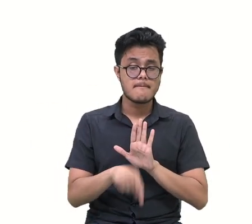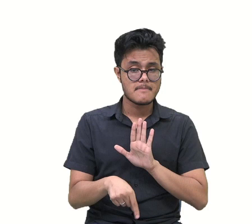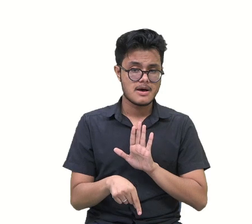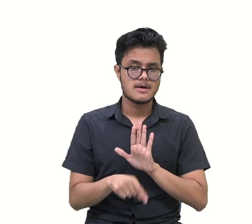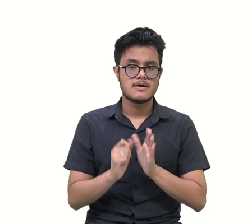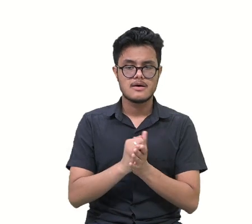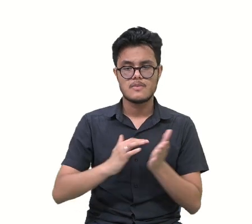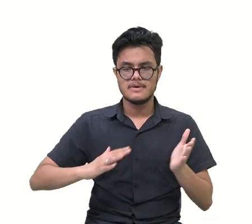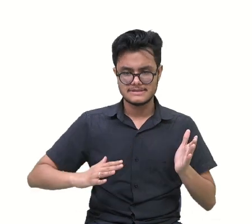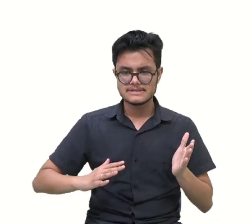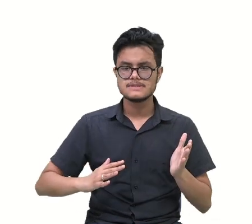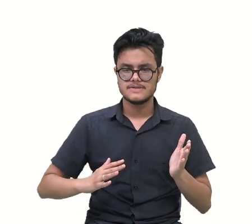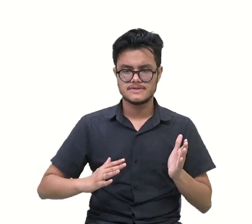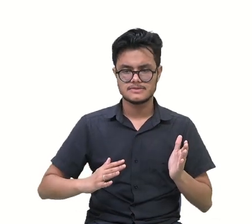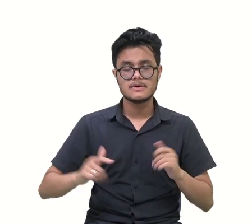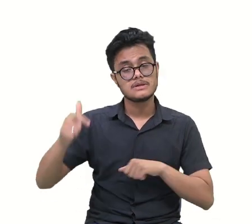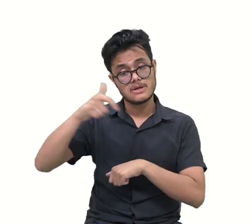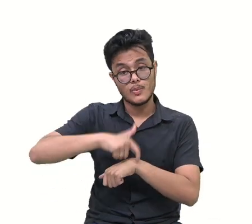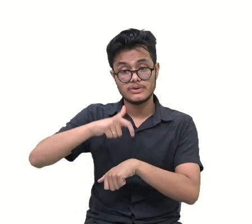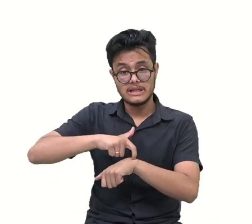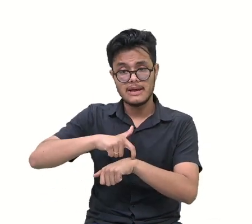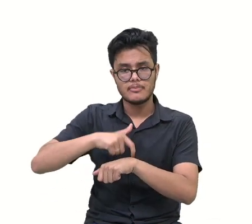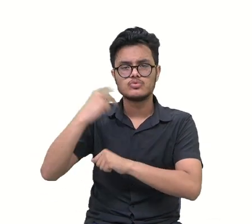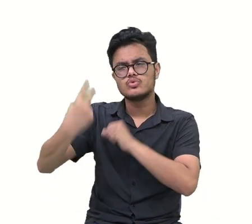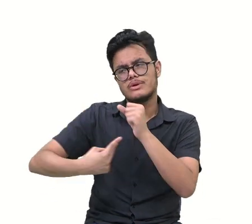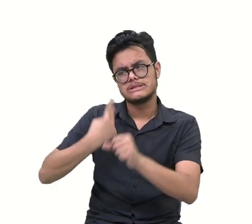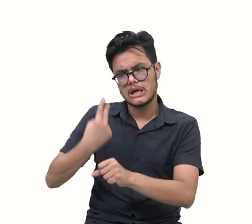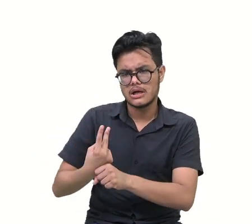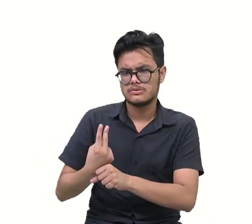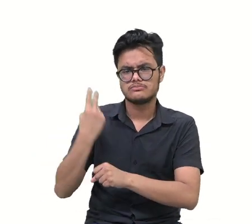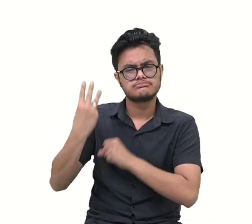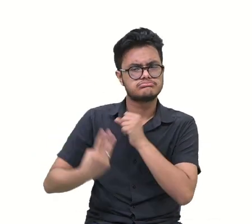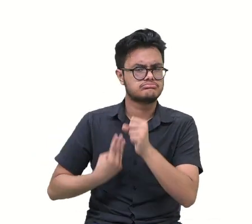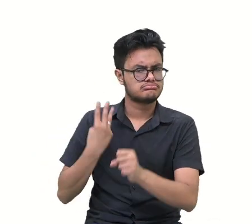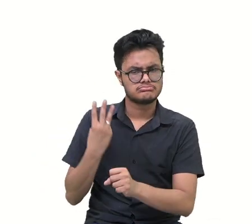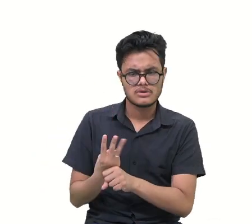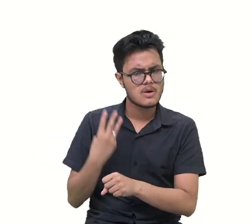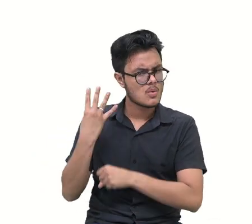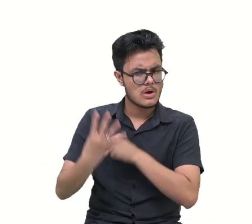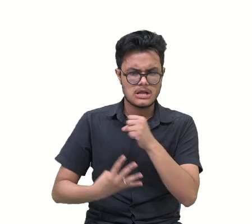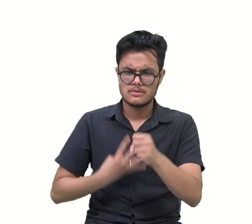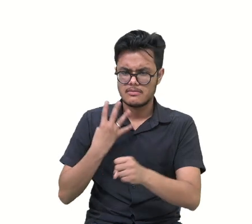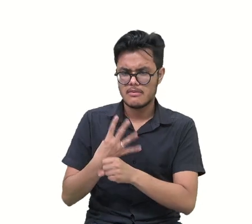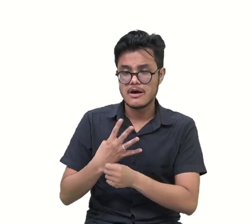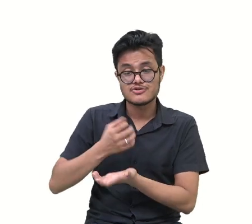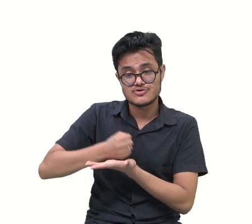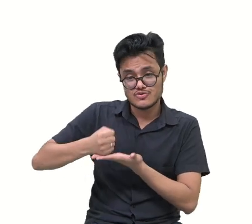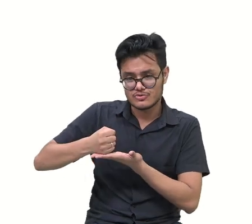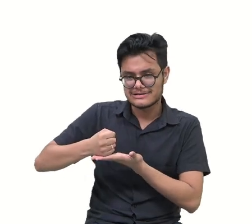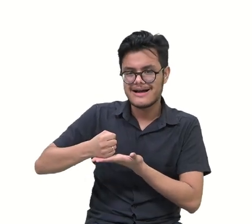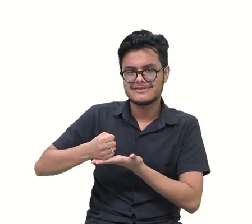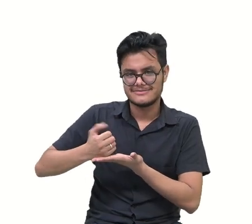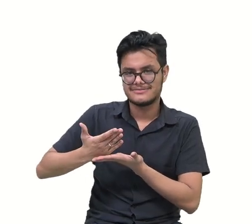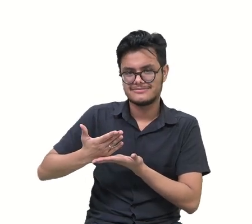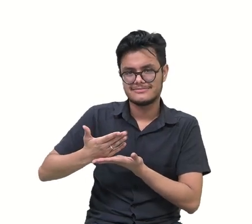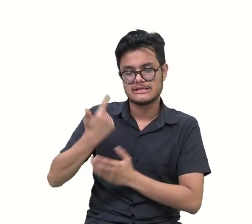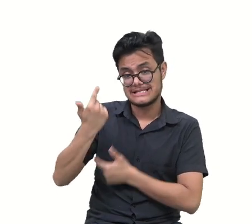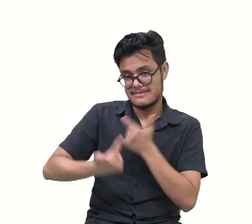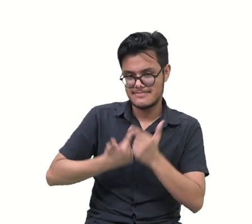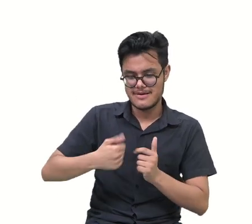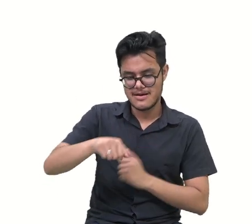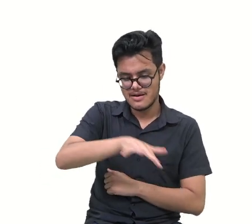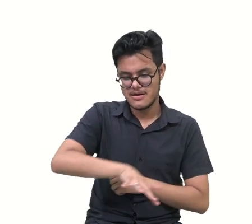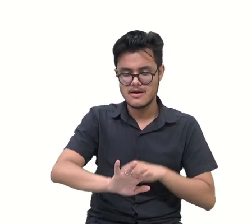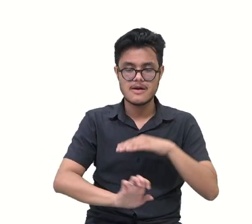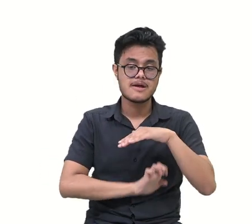E aí, a depender do tempo que for, que a gente quiser encontrar, por exemplo, se a gente quisesse encontrar no